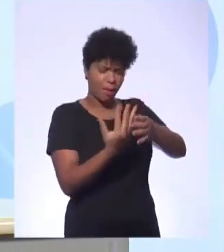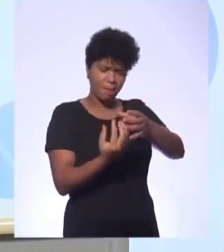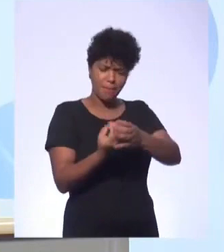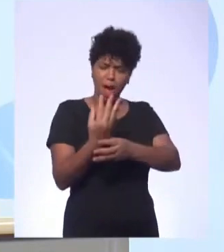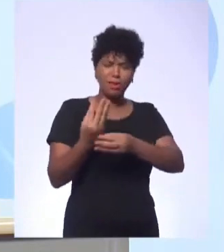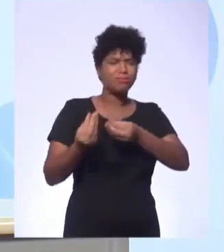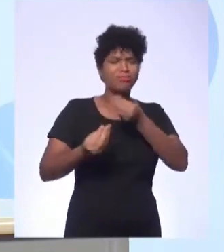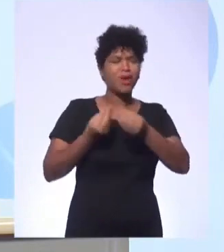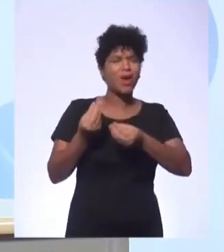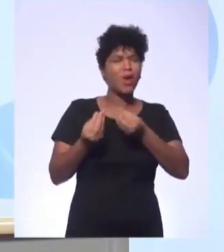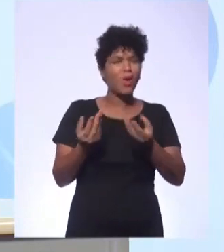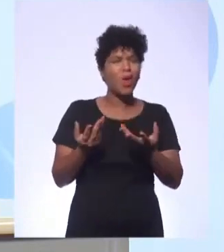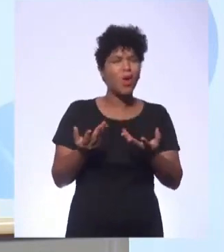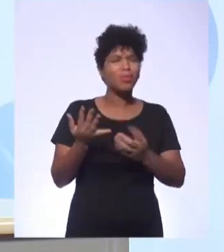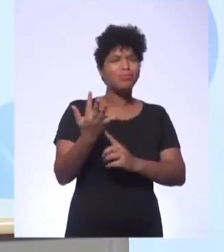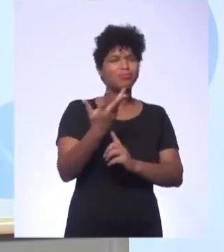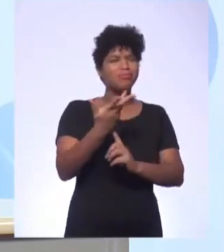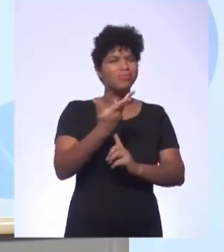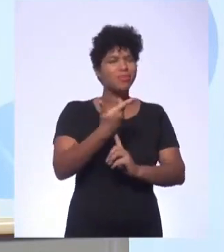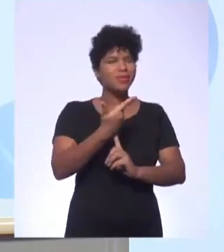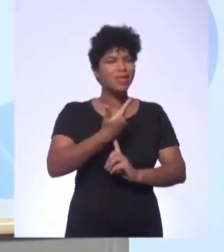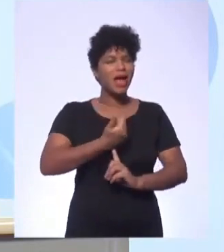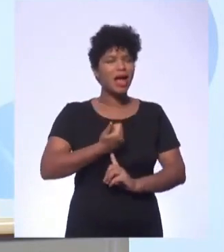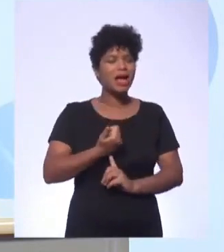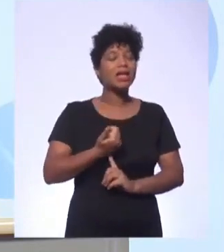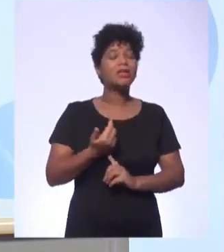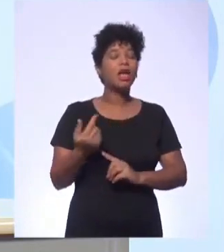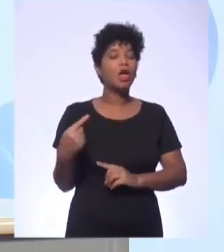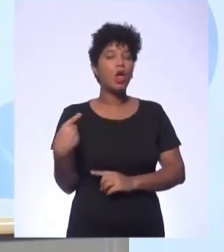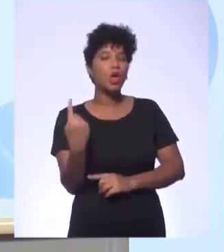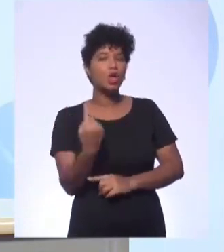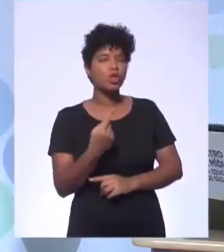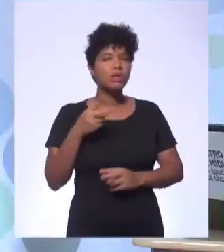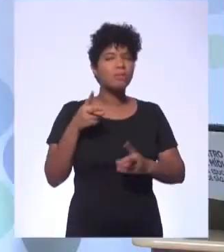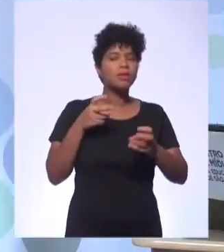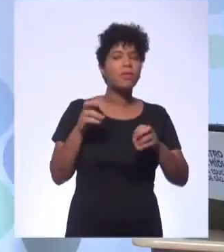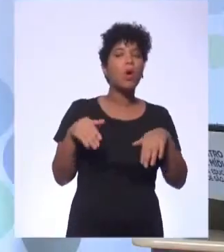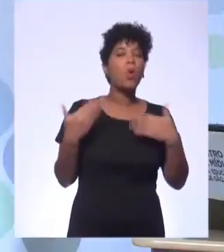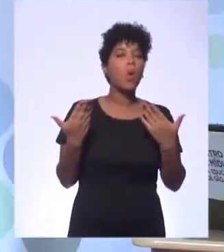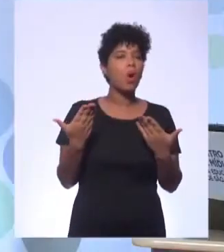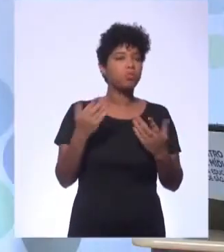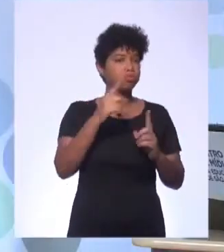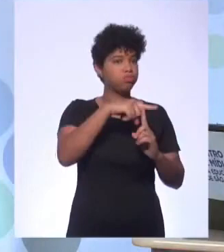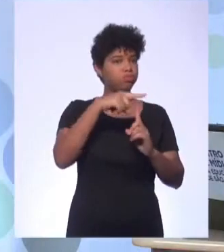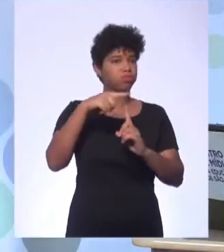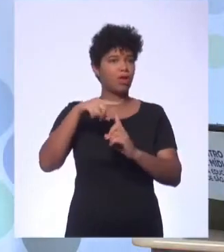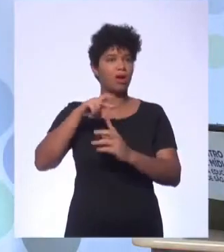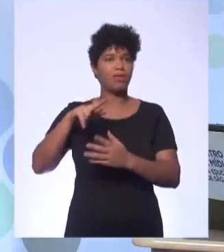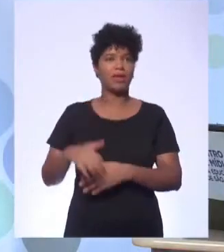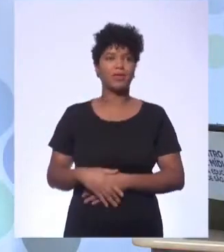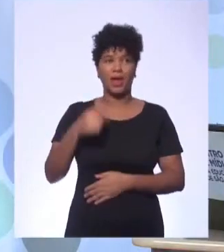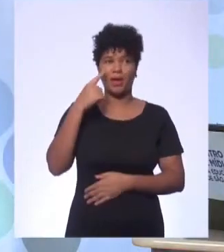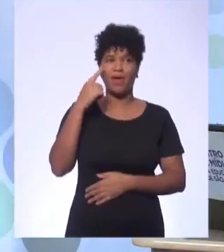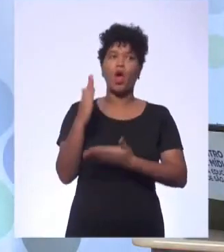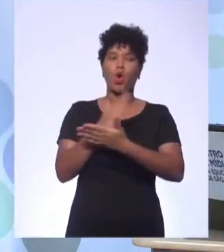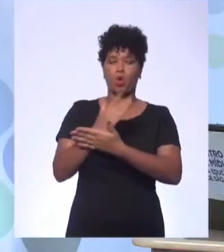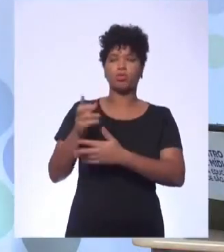como se acontece, professora Márcia? E quais são as artes que a gente tem contato aí? Bom, algumas respostinhas